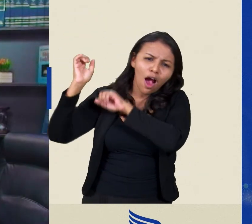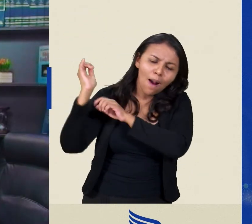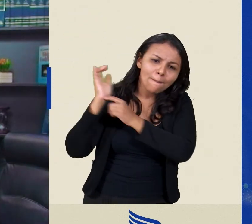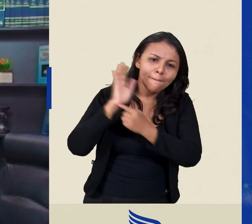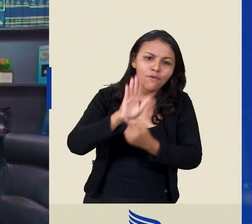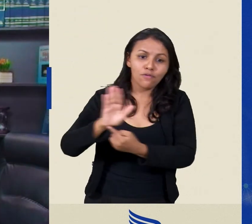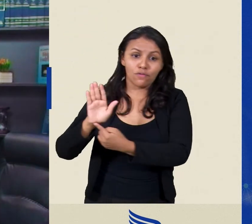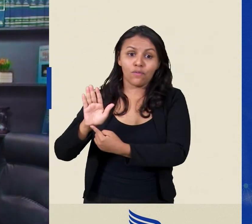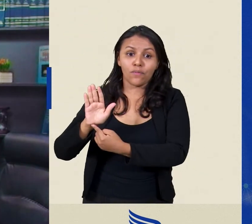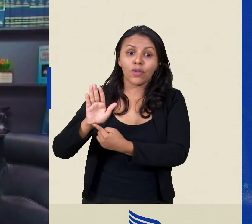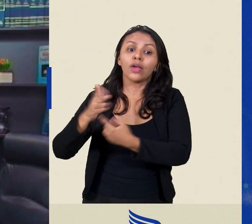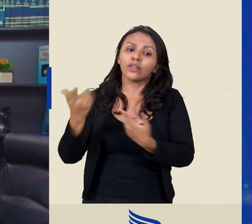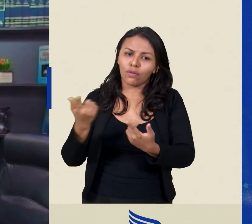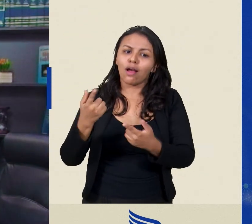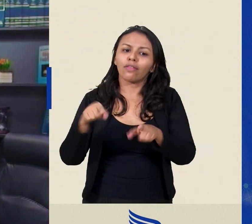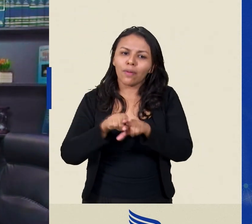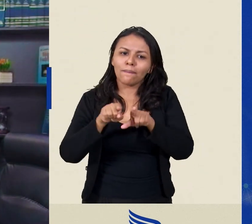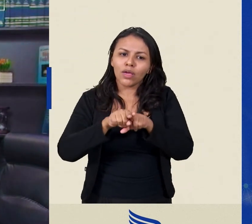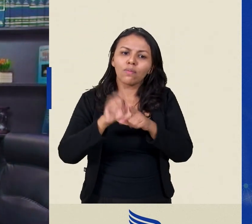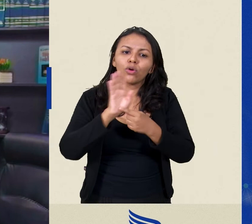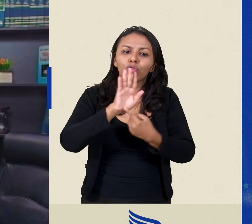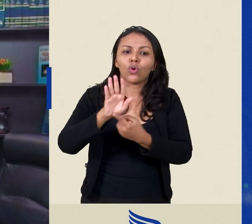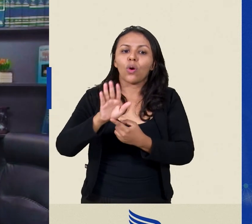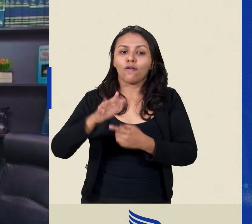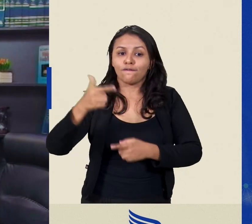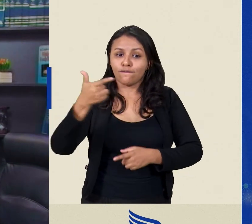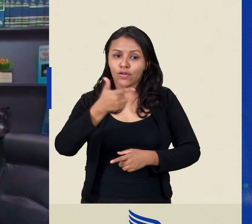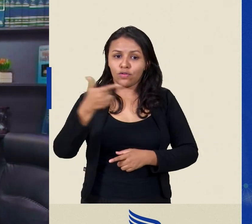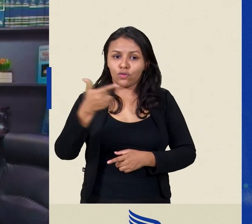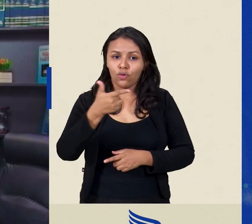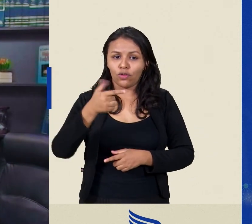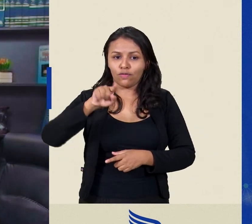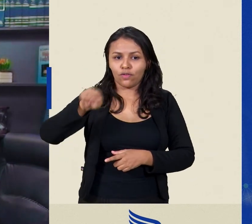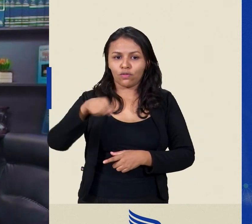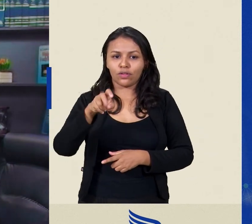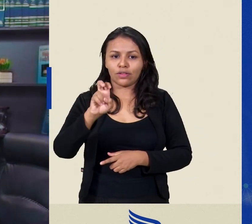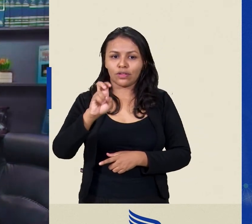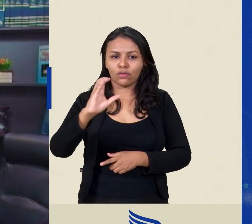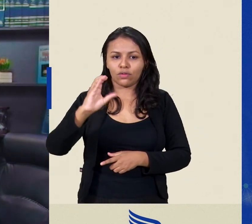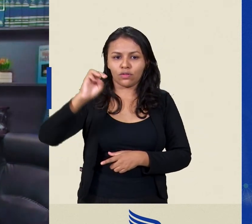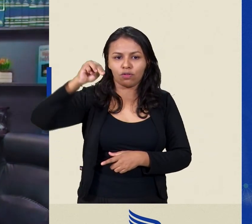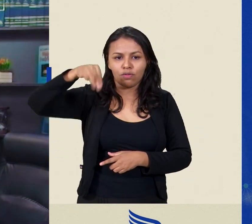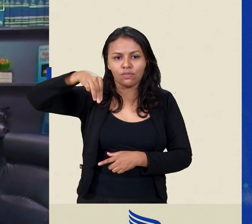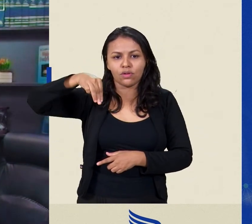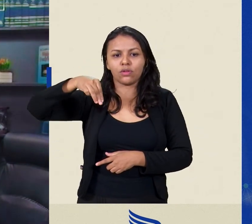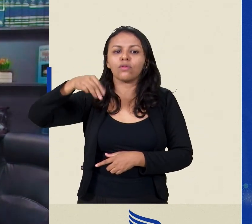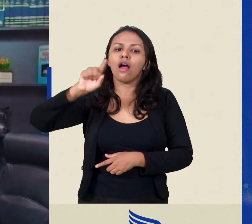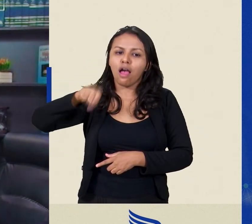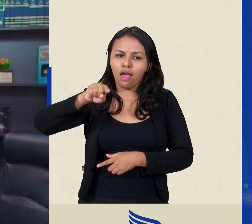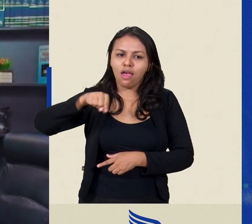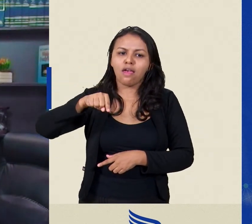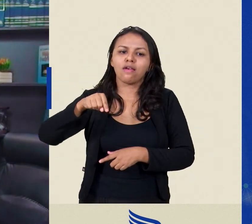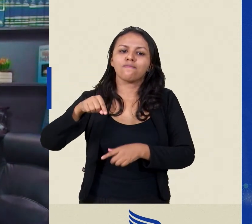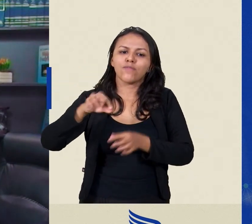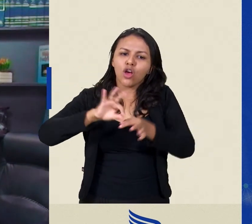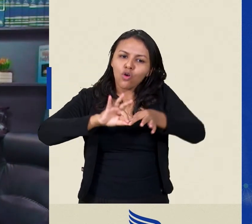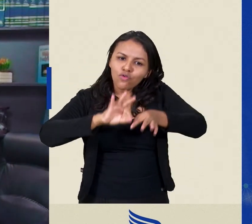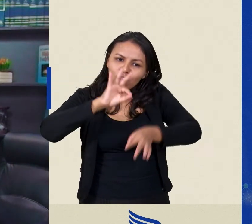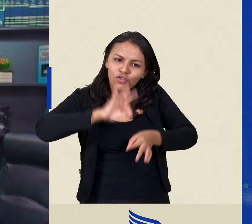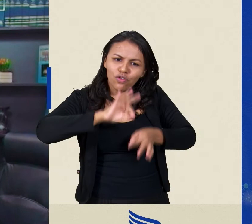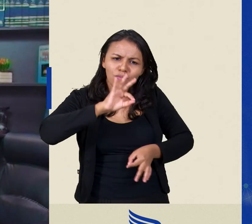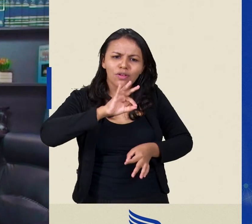apresentou a medida de 22,5 centímetros como a medida ideal para